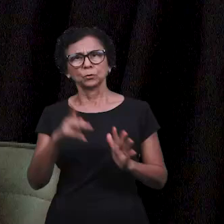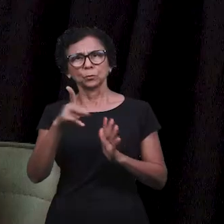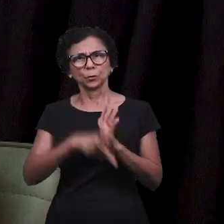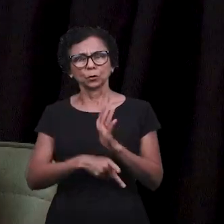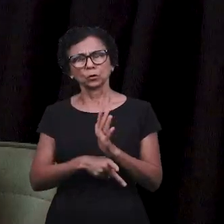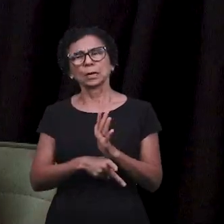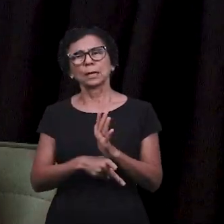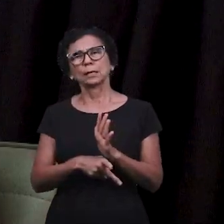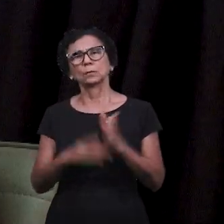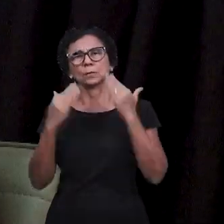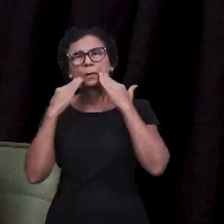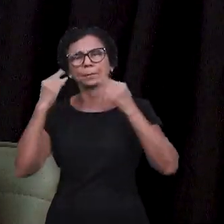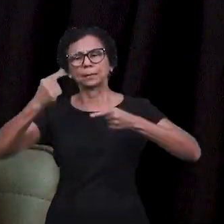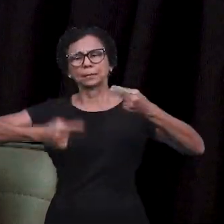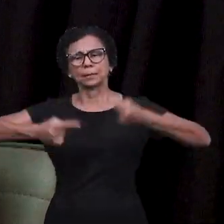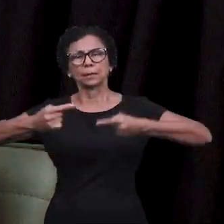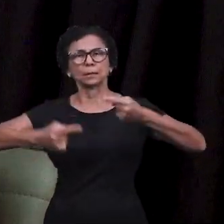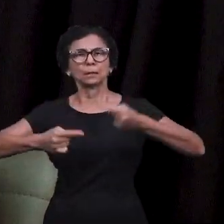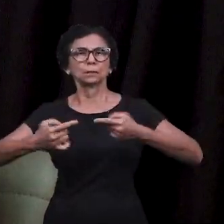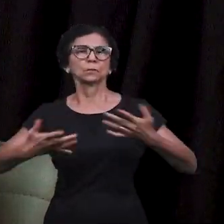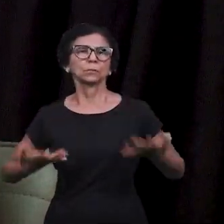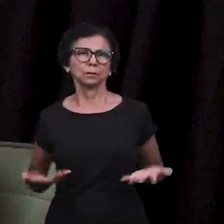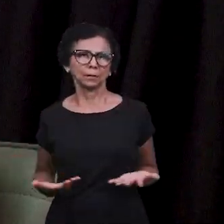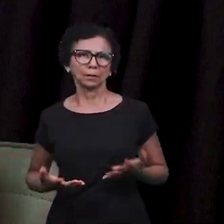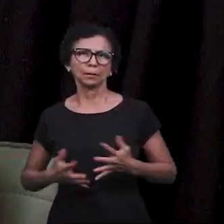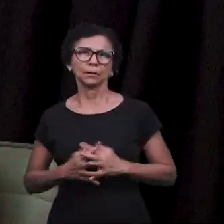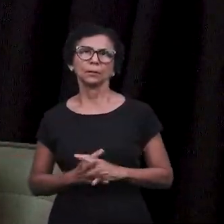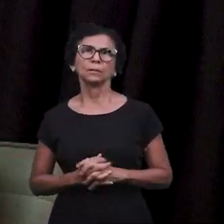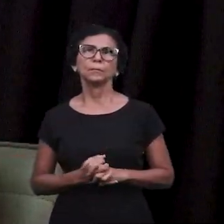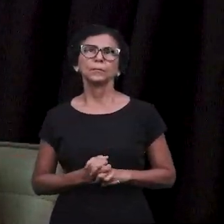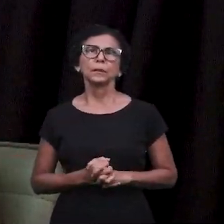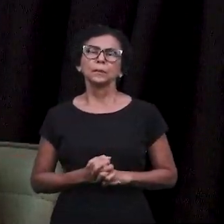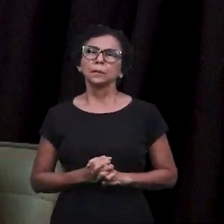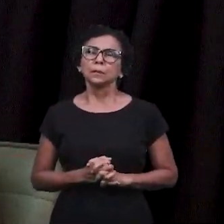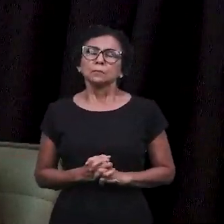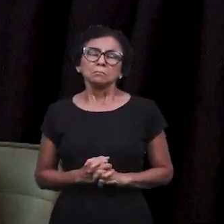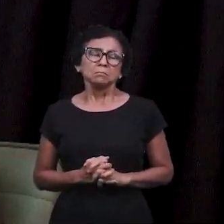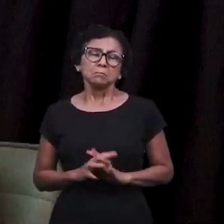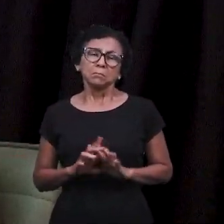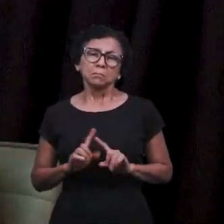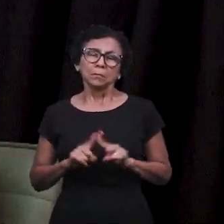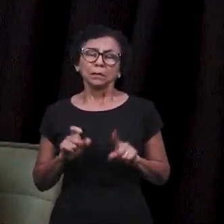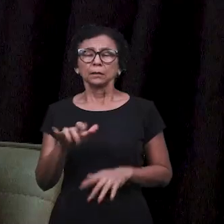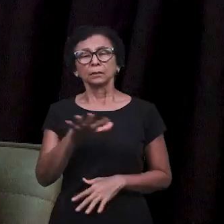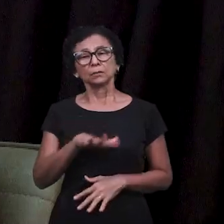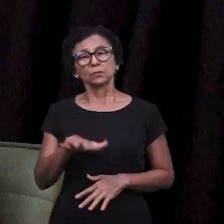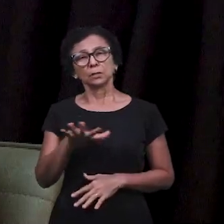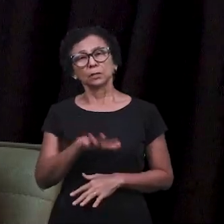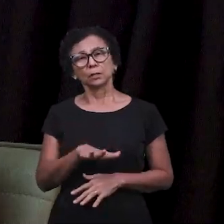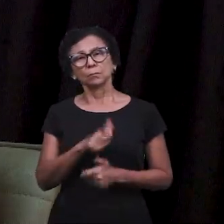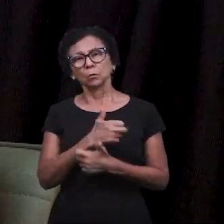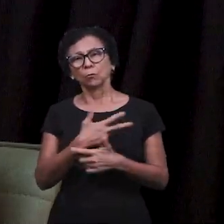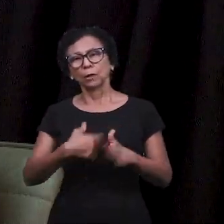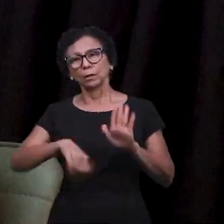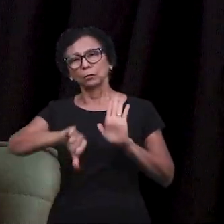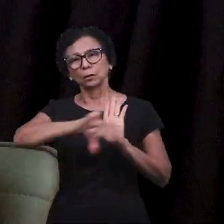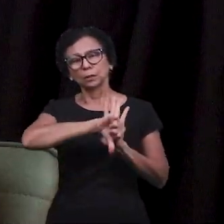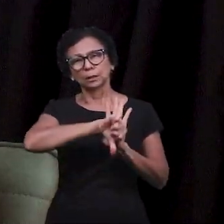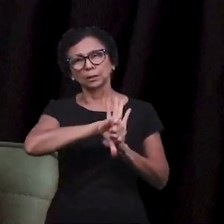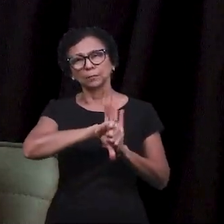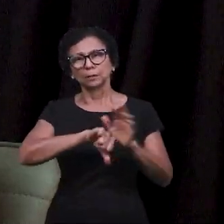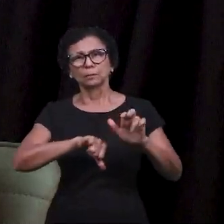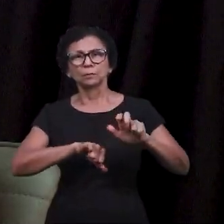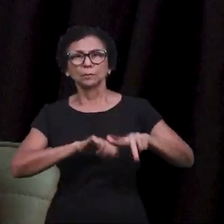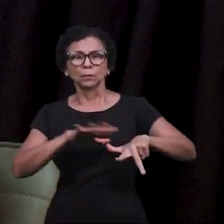riscos ligados a crimes licitatórios. Correto. Depende muito da área de atuação, mas de modo geral, a gente pode pensar em vários crimes. Corrupção ativa,